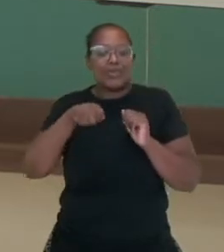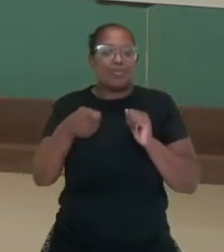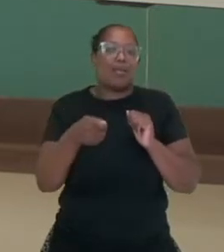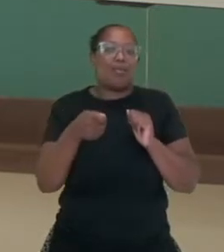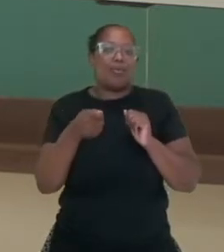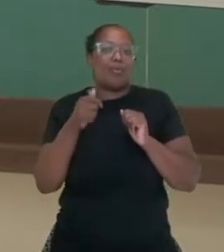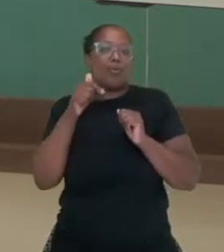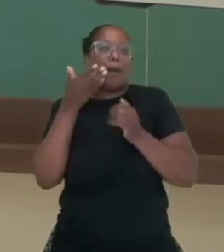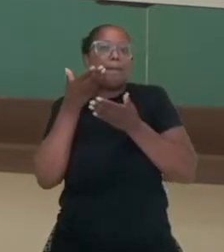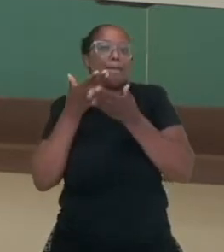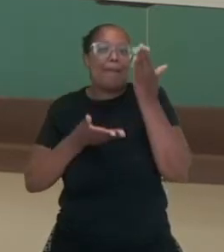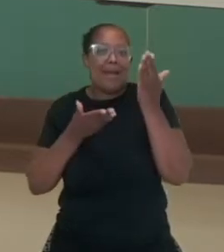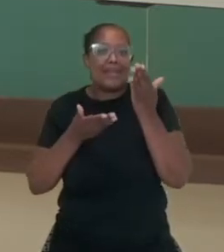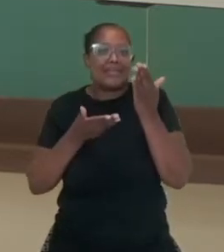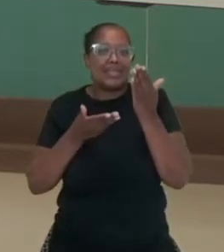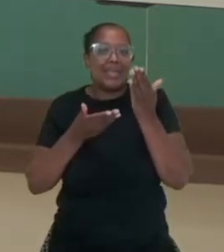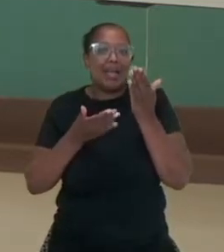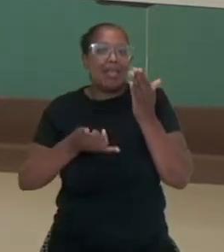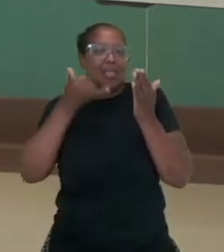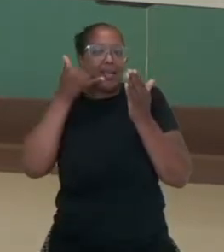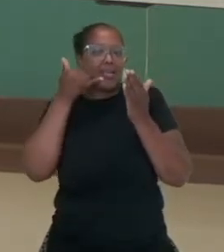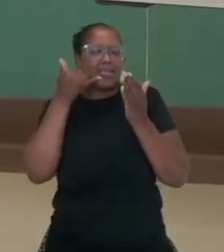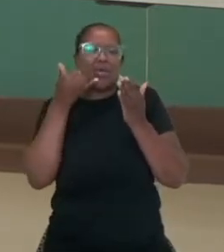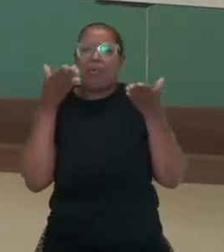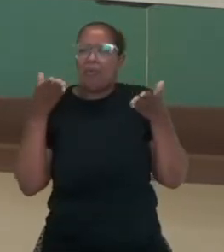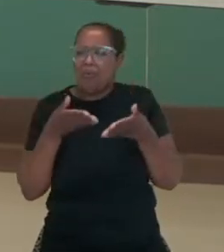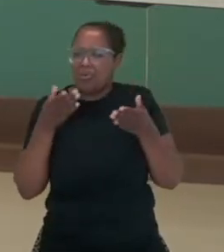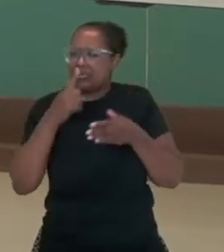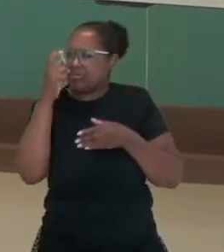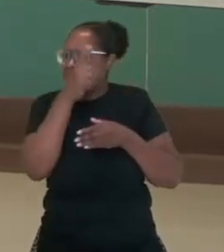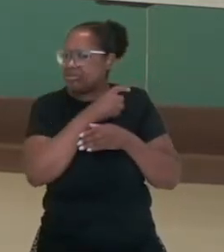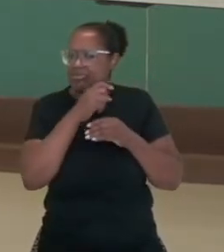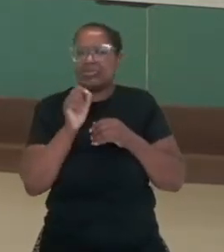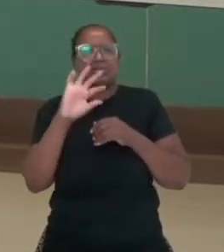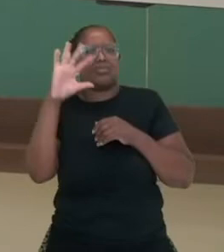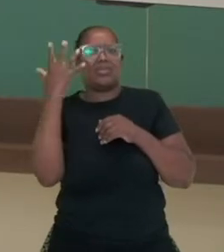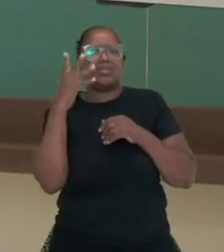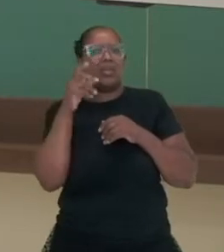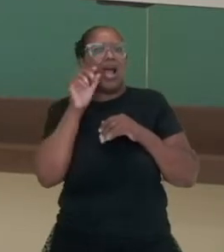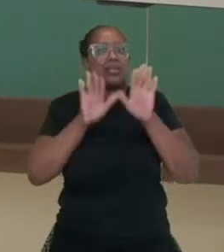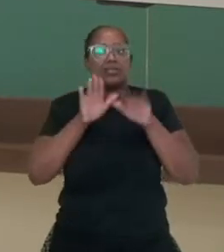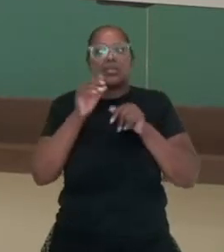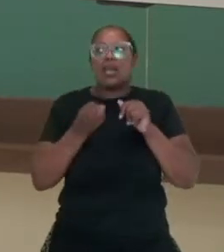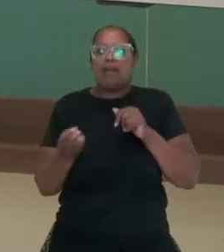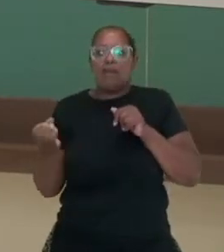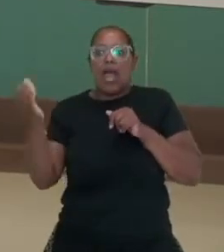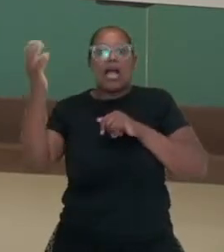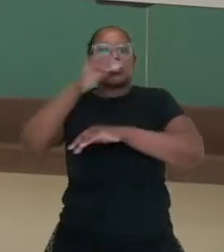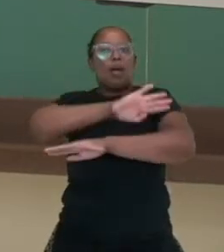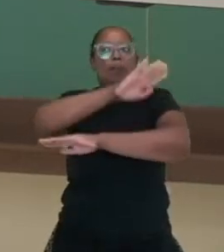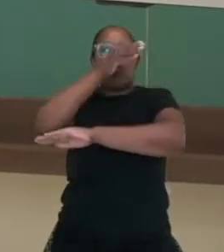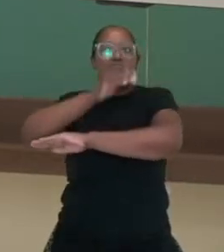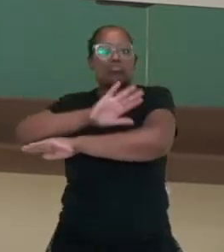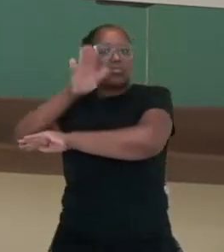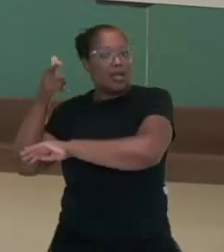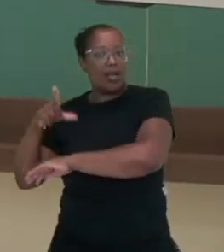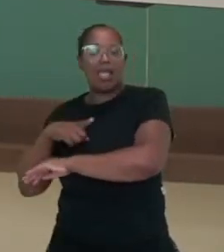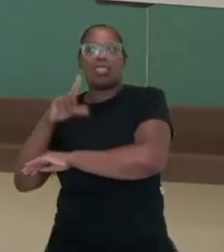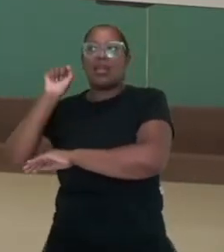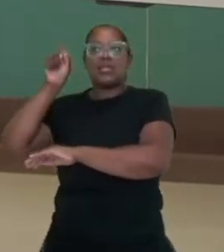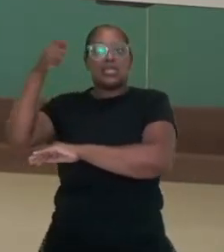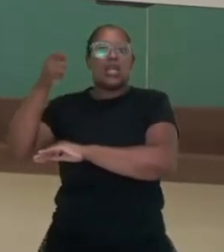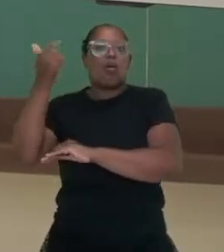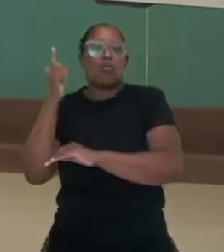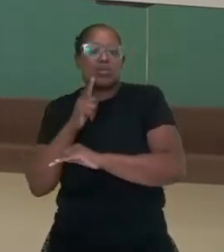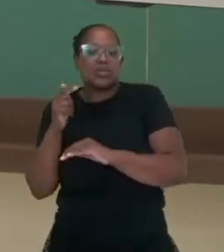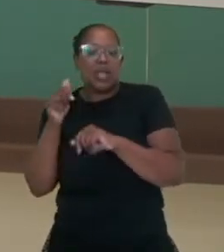telefone perde o sinal. Hoje é bem difícil disso acontecer, mas quando esse sistema foi instalado aqui no